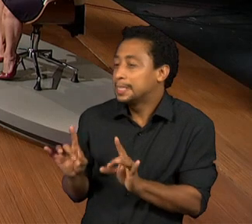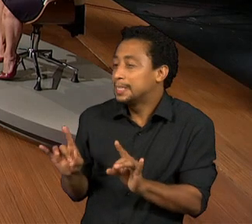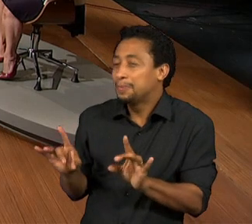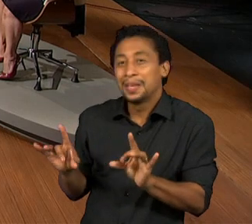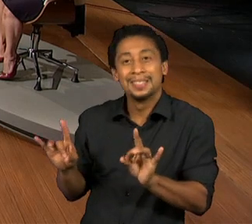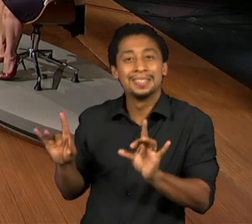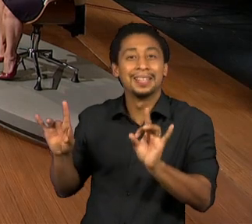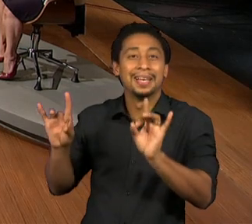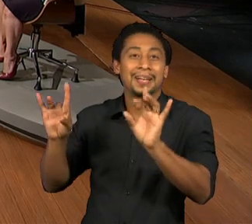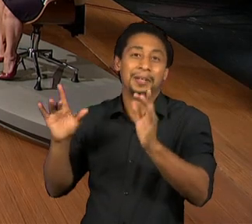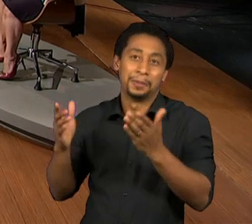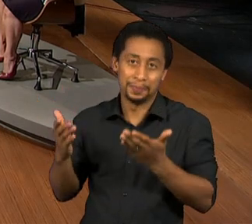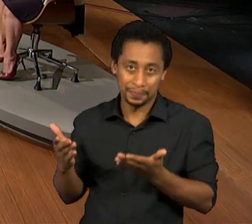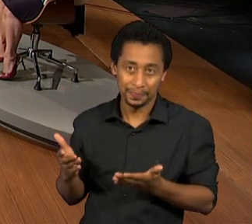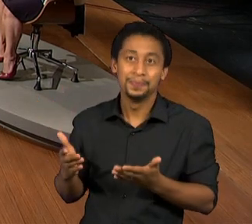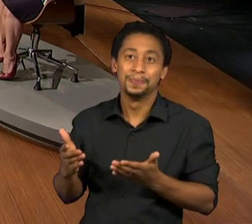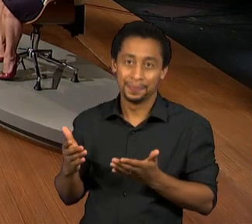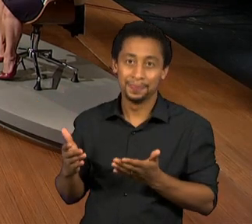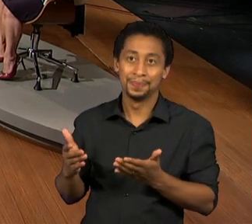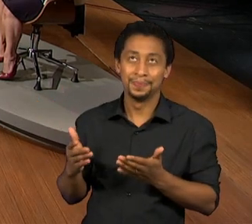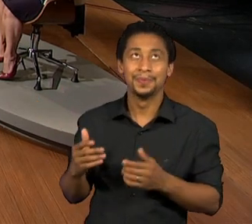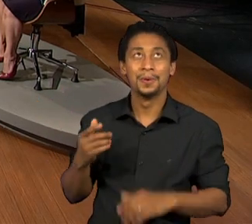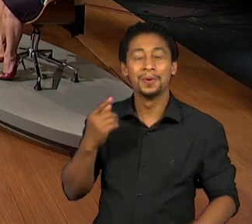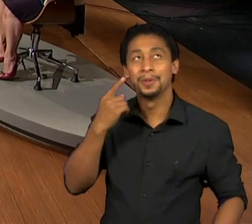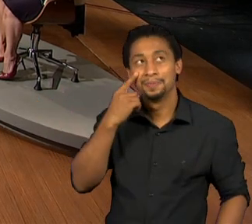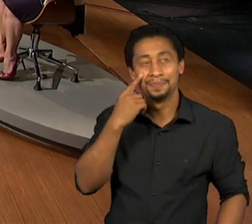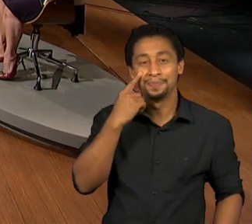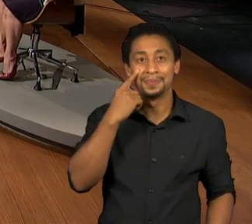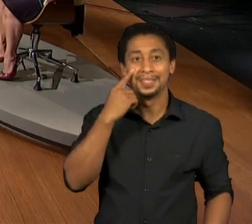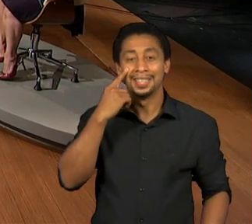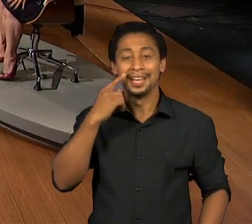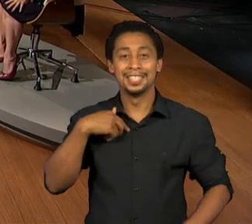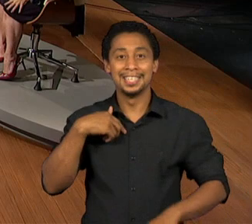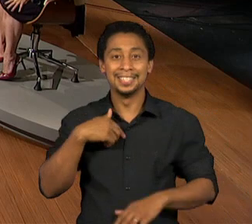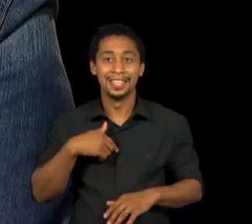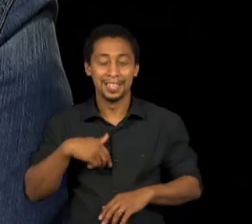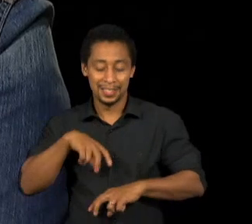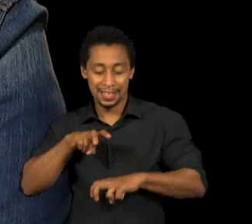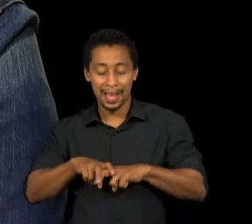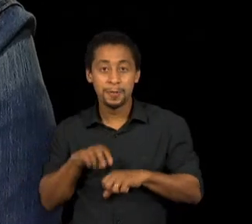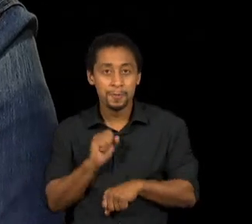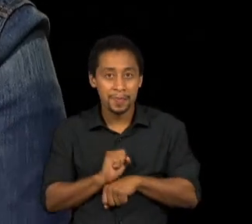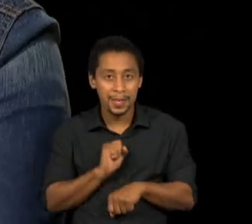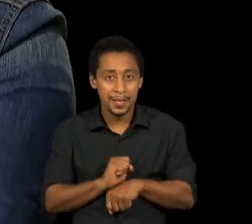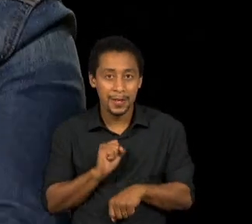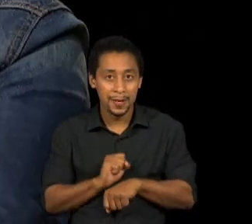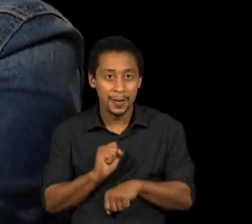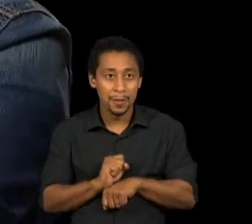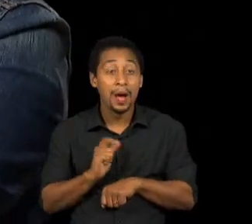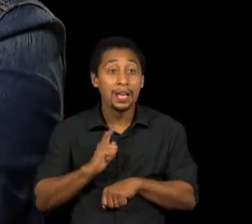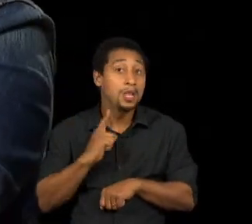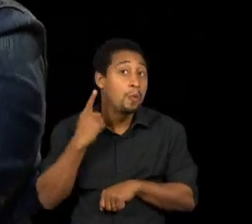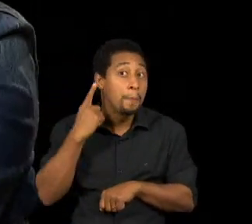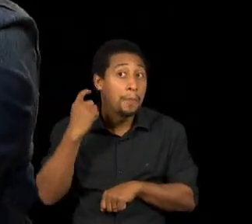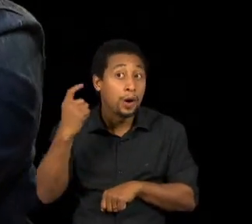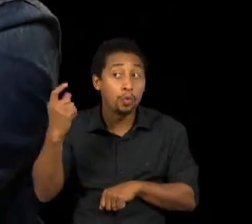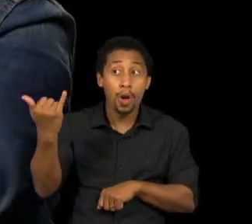preciosos. O terceiro sinal é um frio, é a perna que treme, aquele